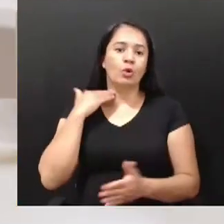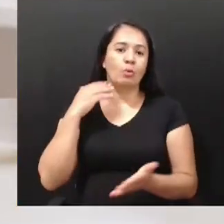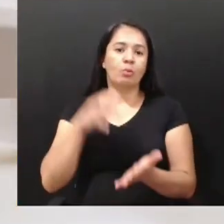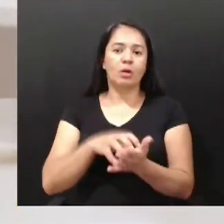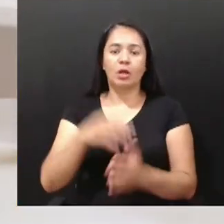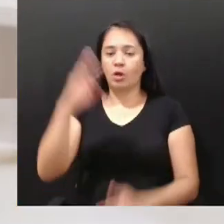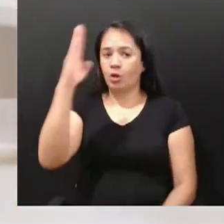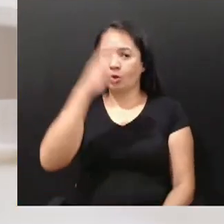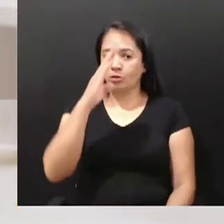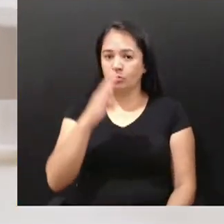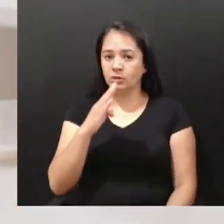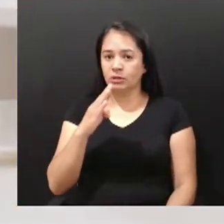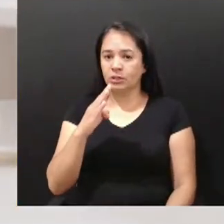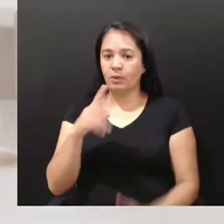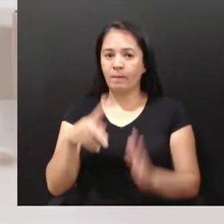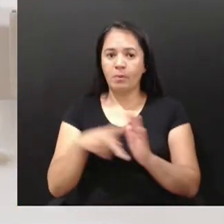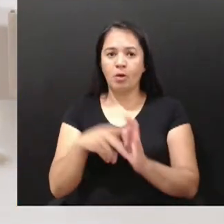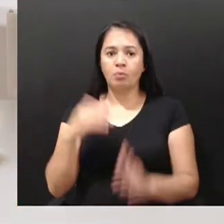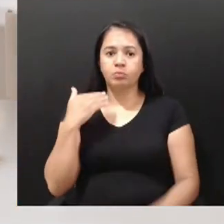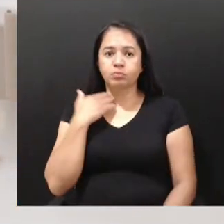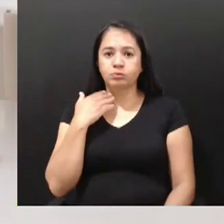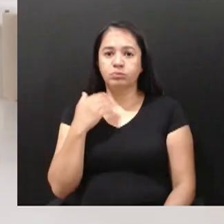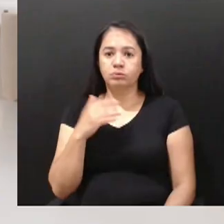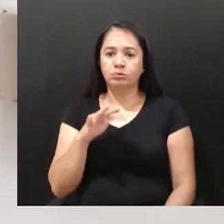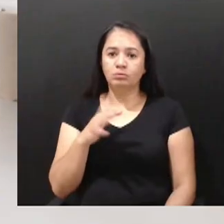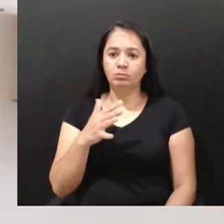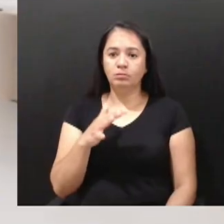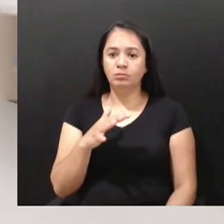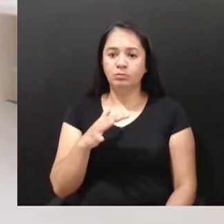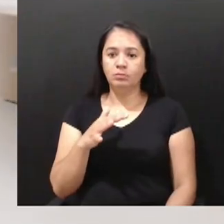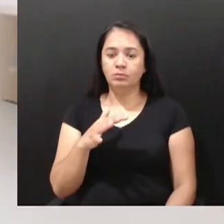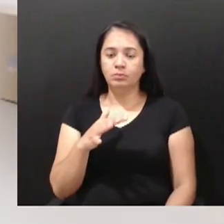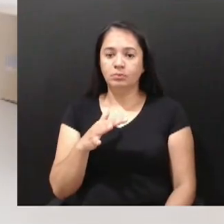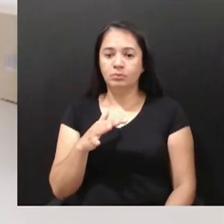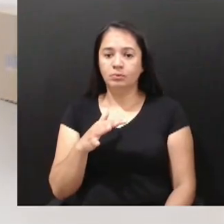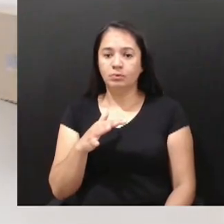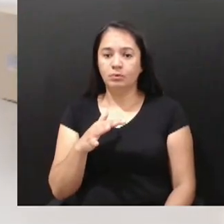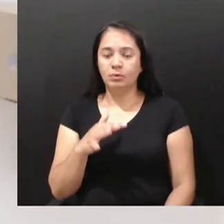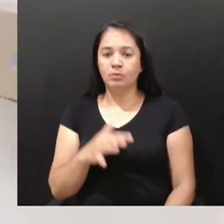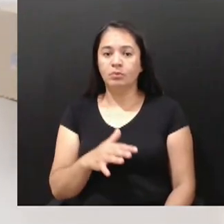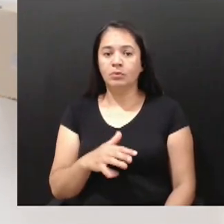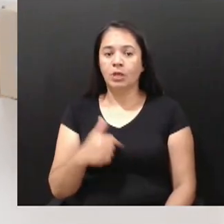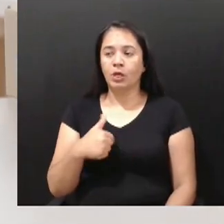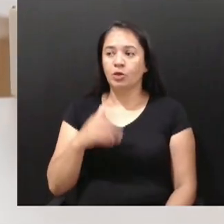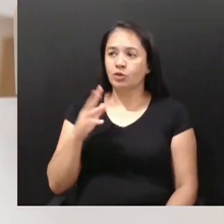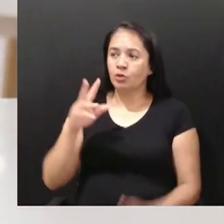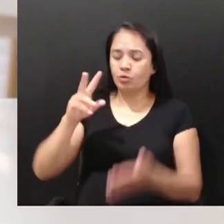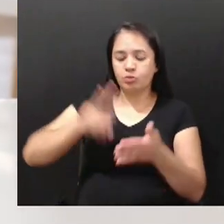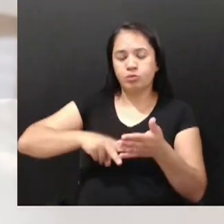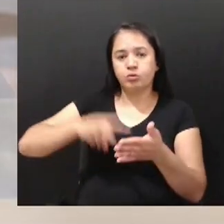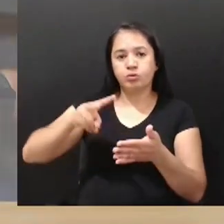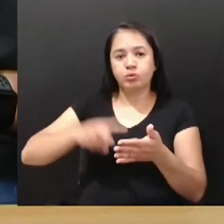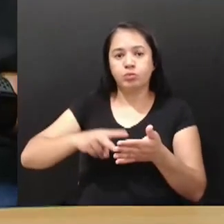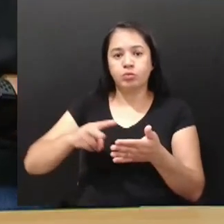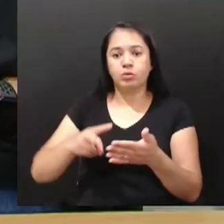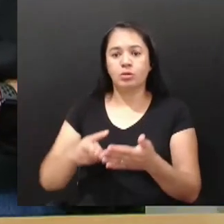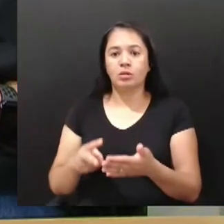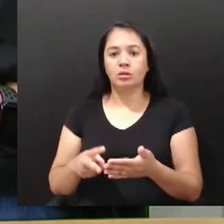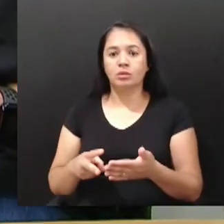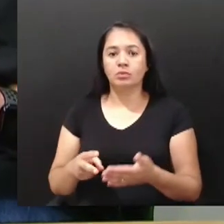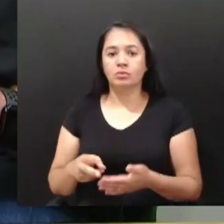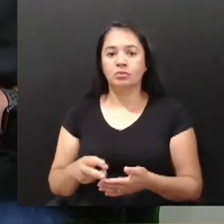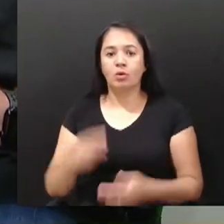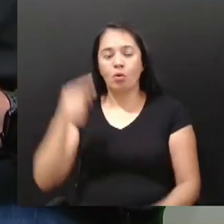bancarizados? Muito provavelmente. Pelo que eu tenho lido, a ideia do banco é de